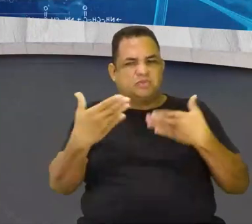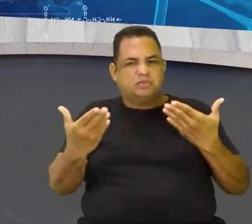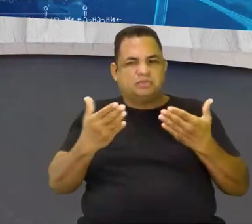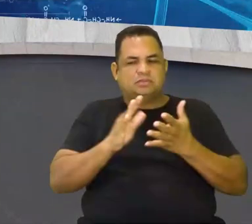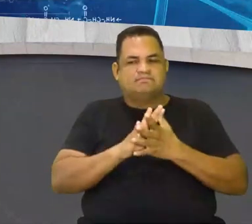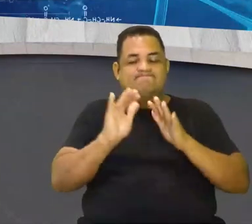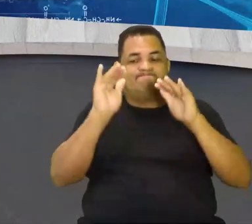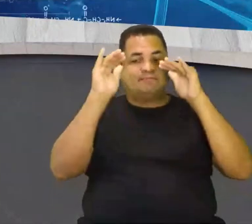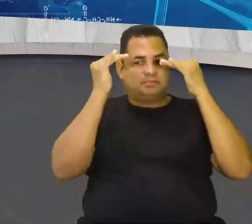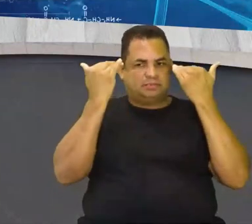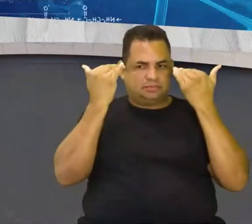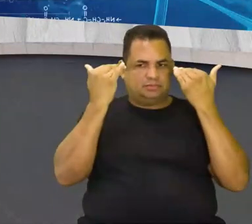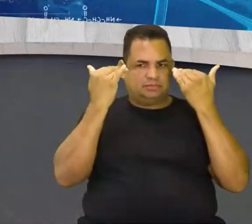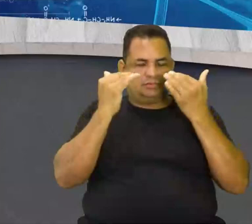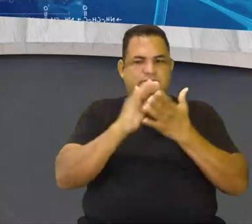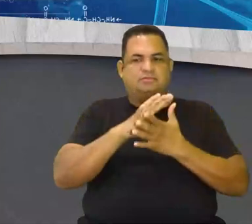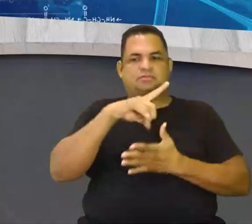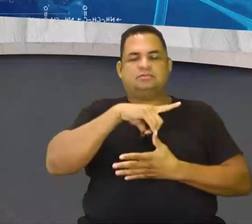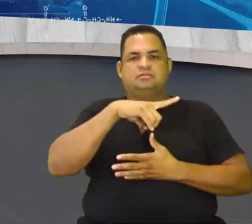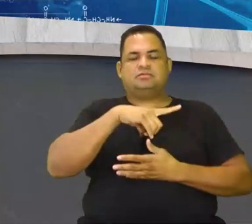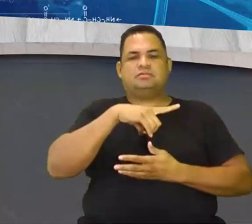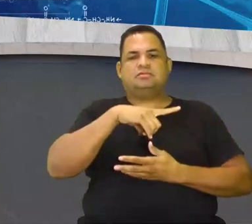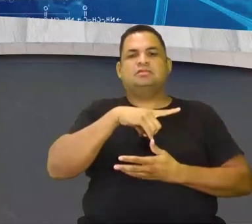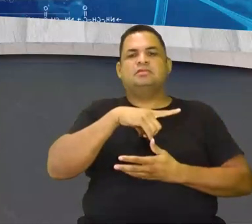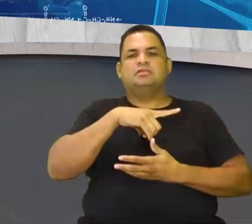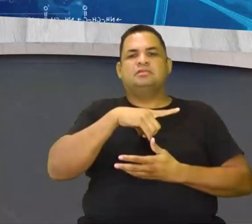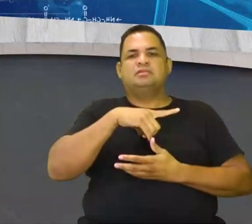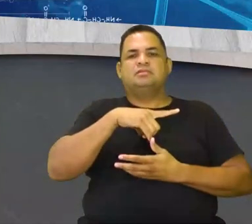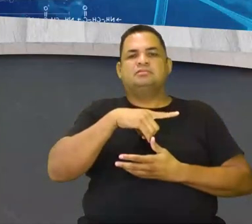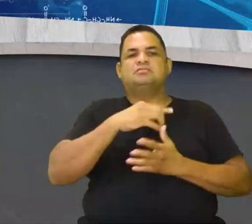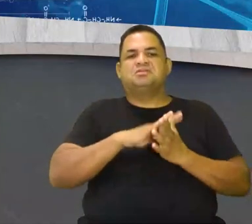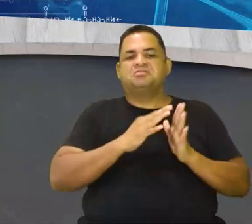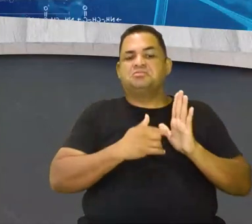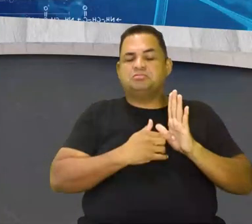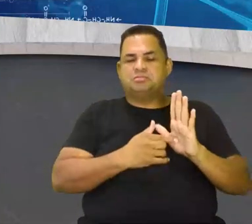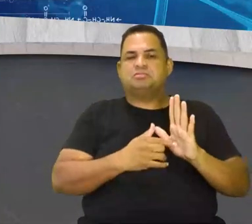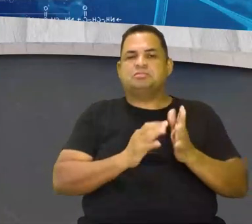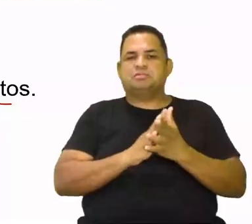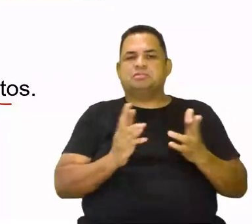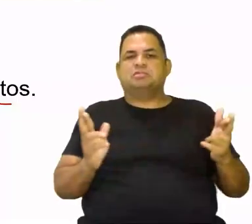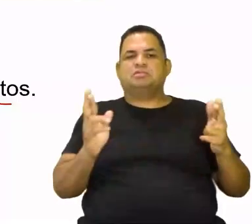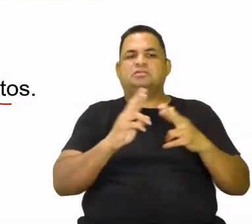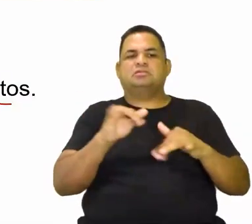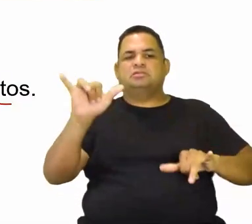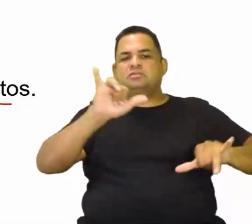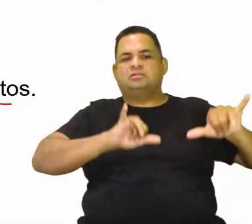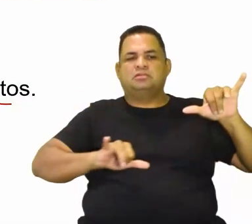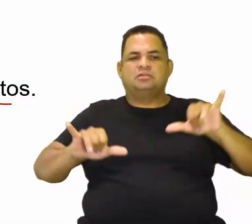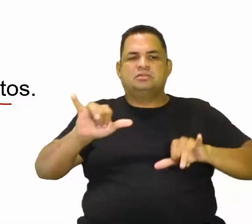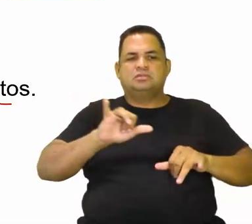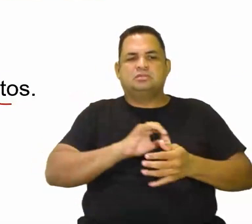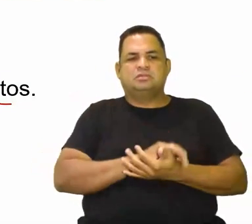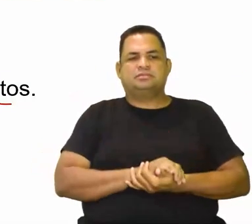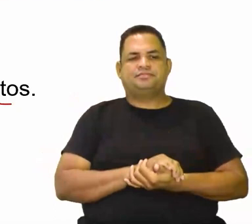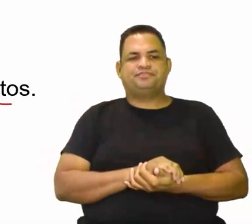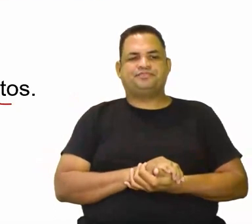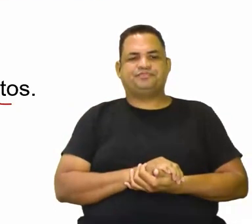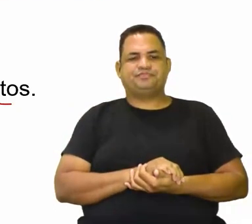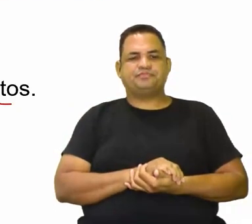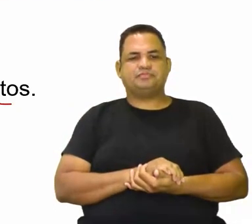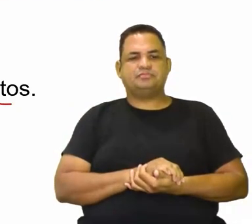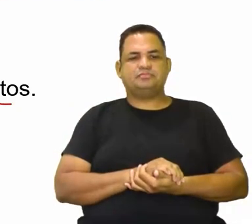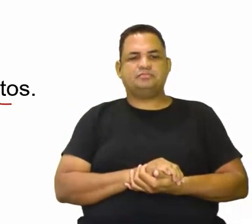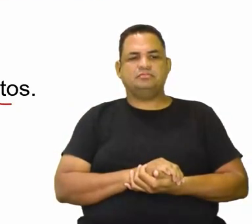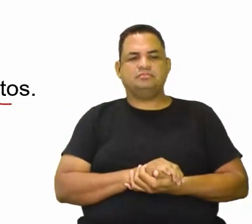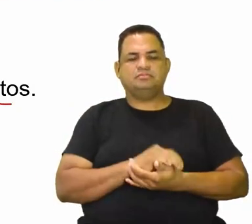Então, fique antenado. E a gente tem mais evidência de reação química. Vamos lá para a gente conhecer, que é aqui, no caso,